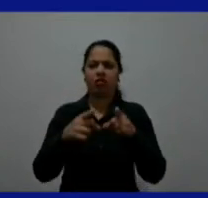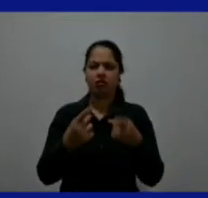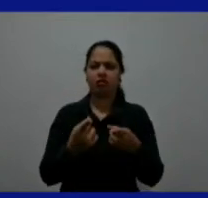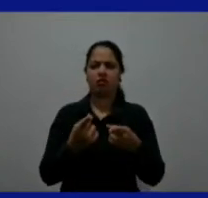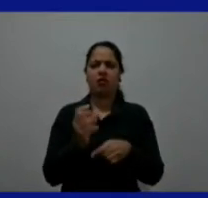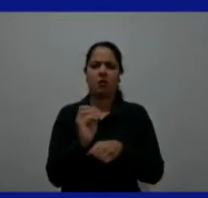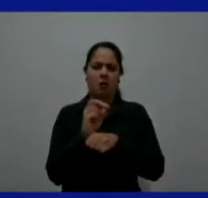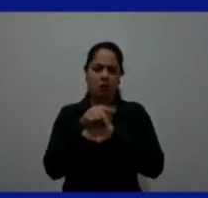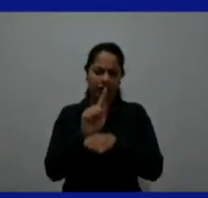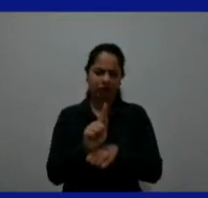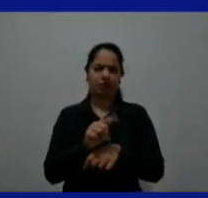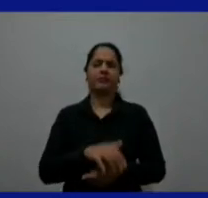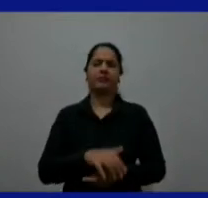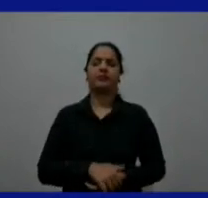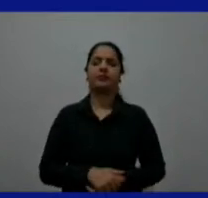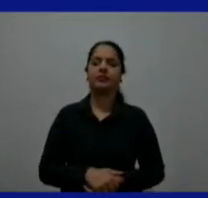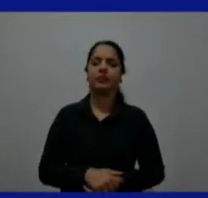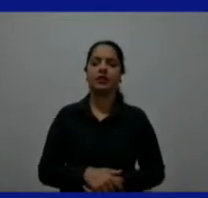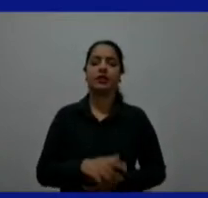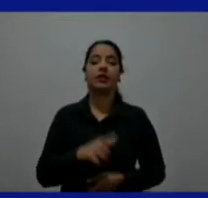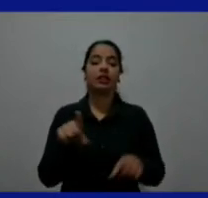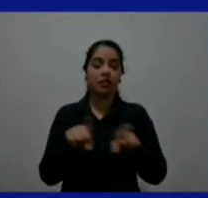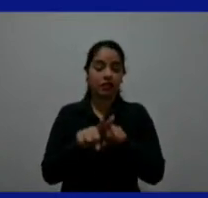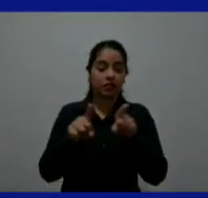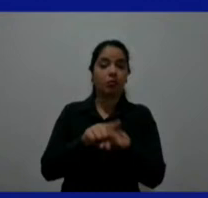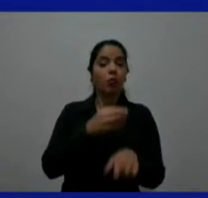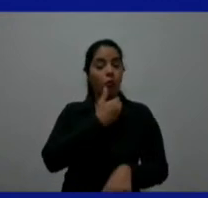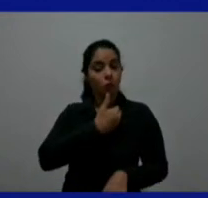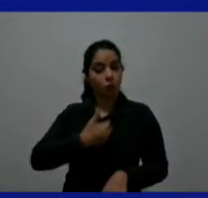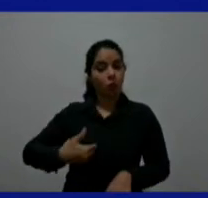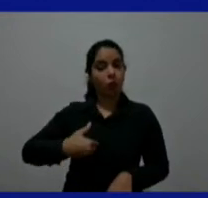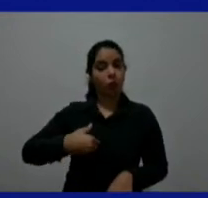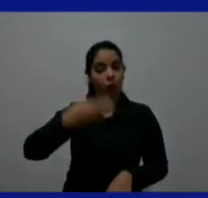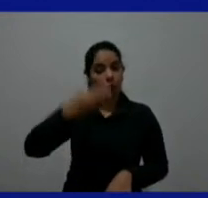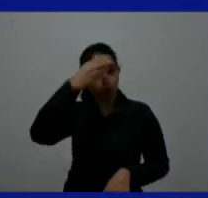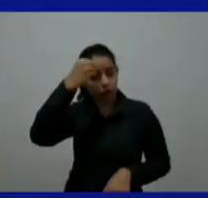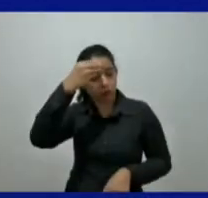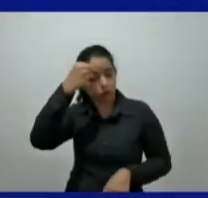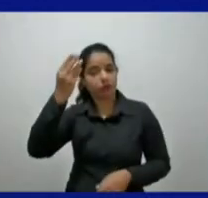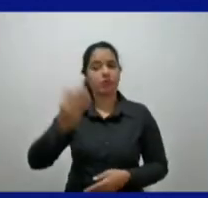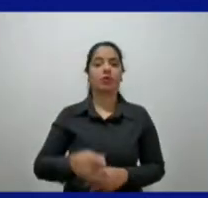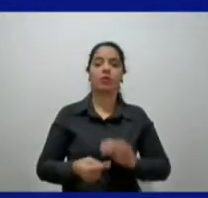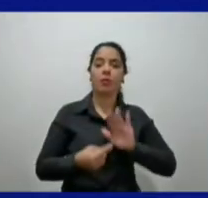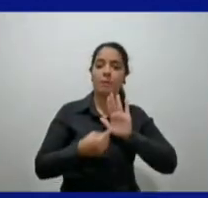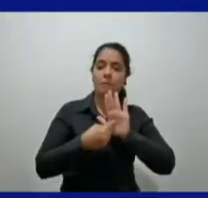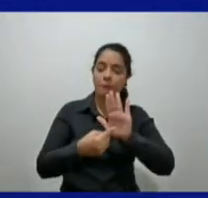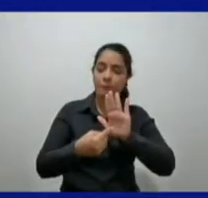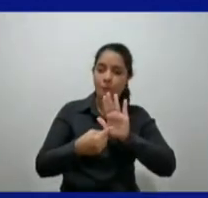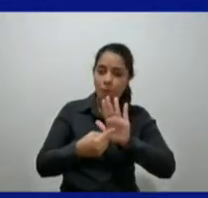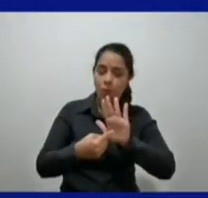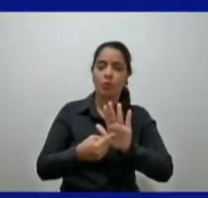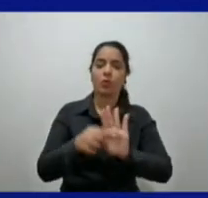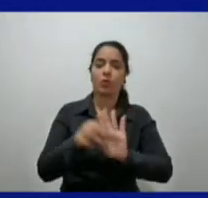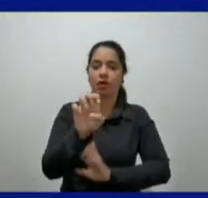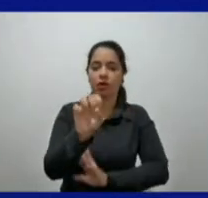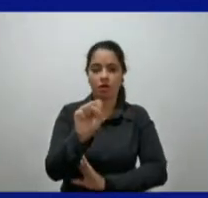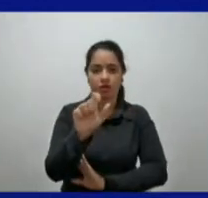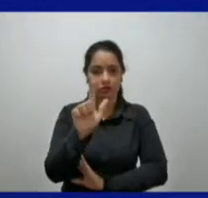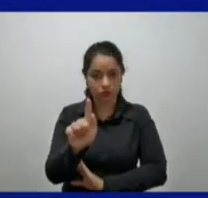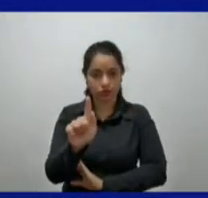o governador Renato Casagrande, o que mostra também o potencial do SG ser aplicado por